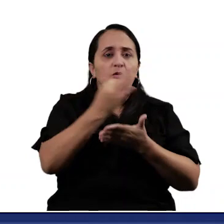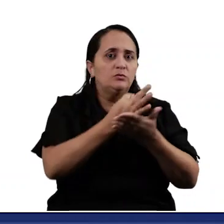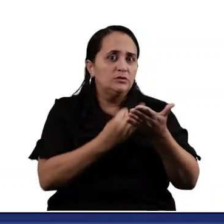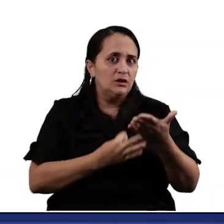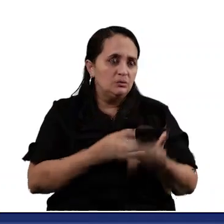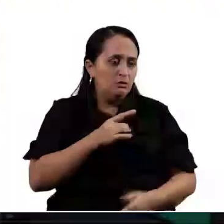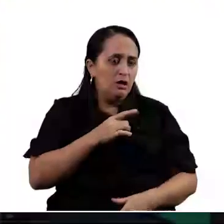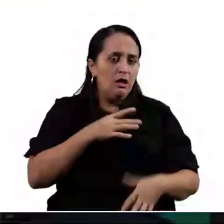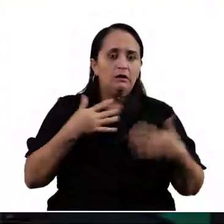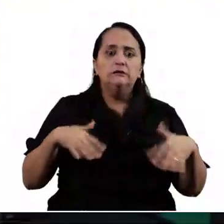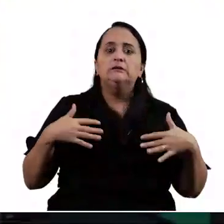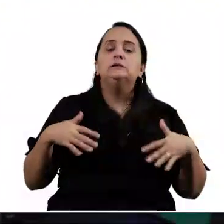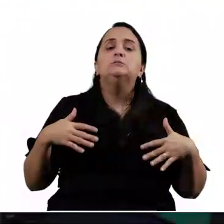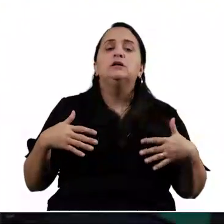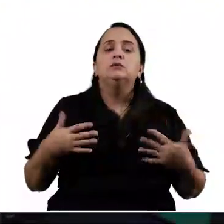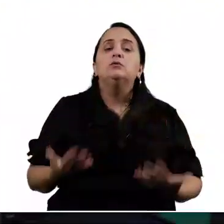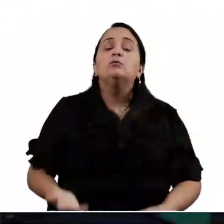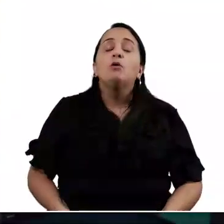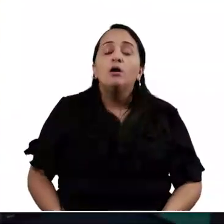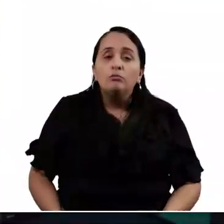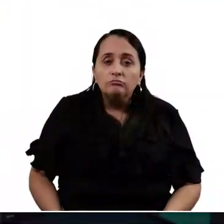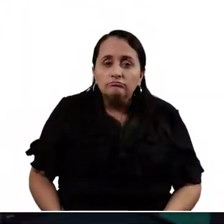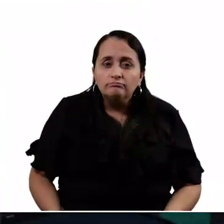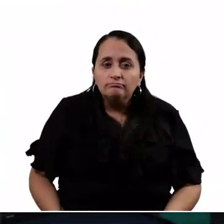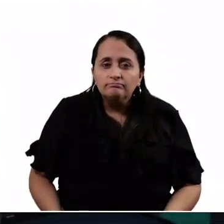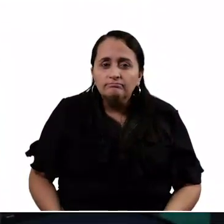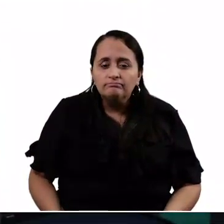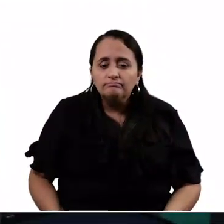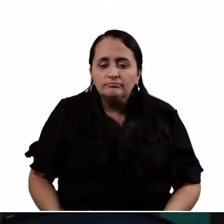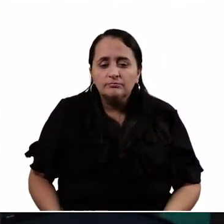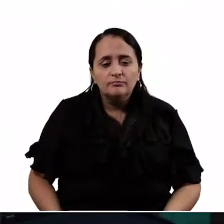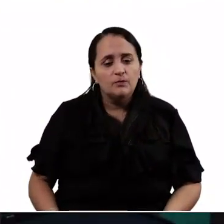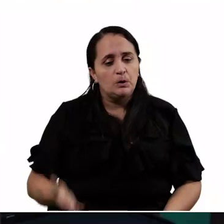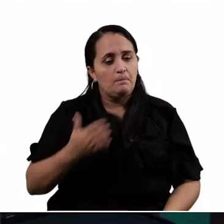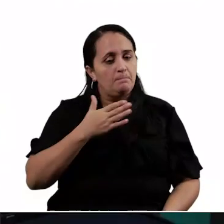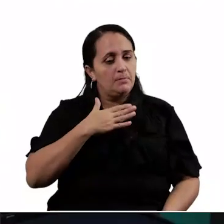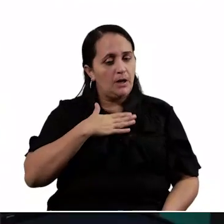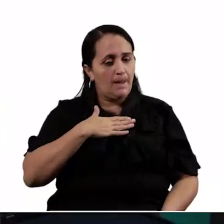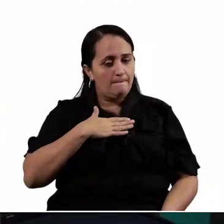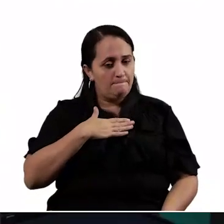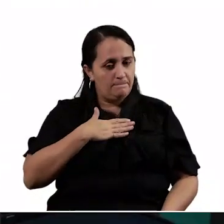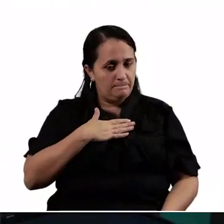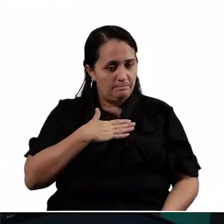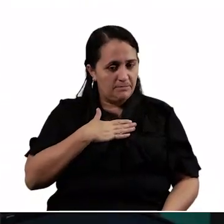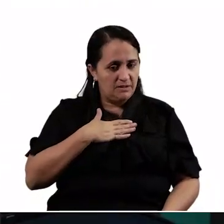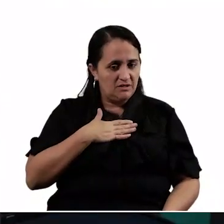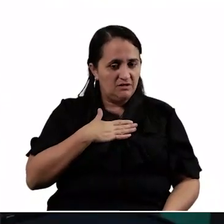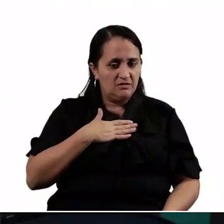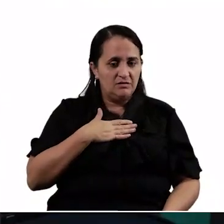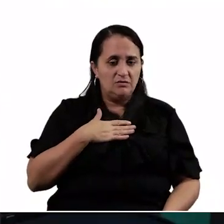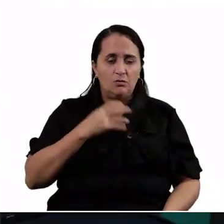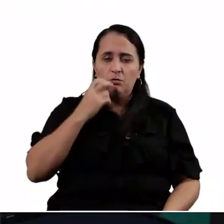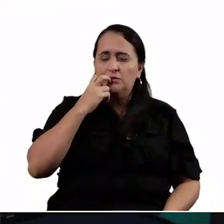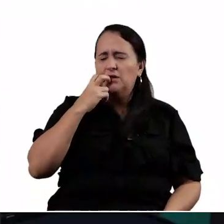medo me diga qual para mim foi quando ele